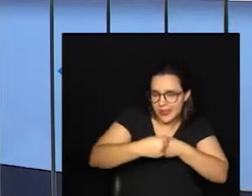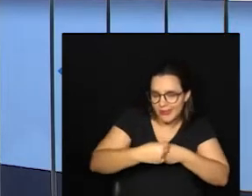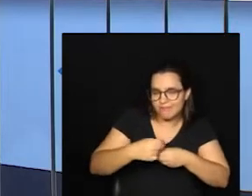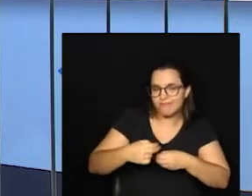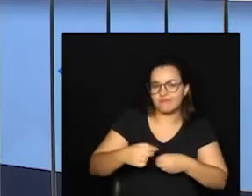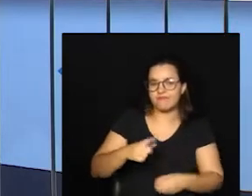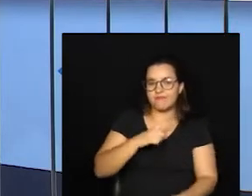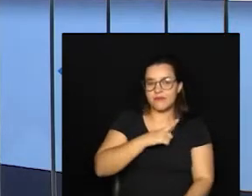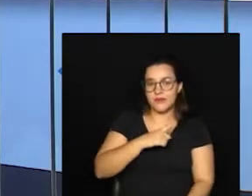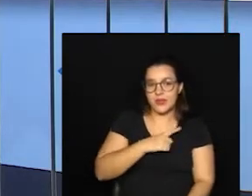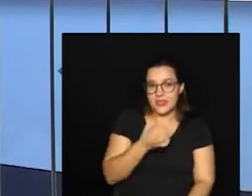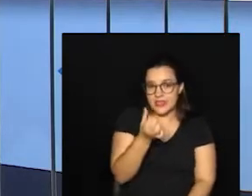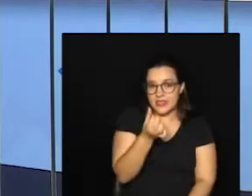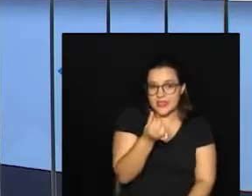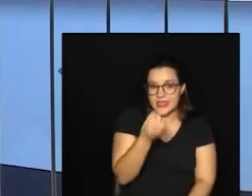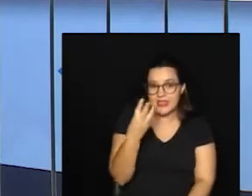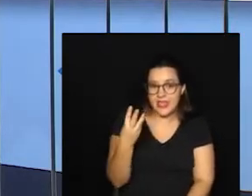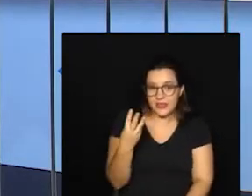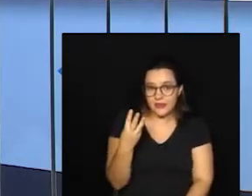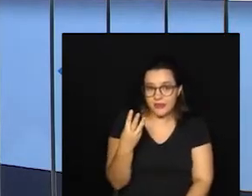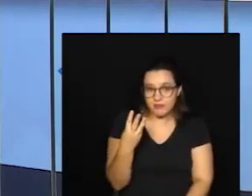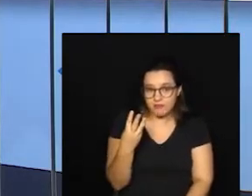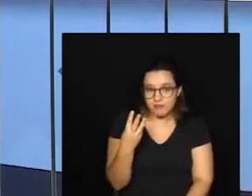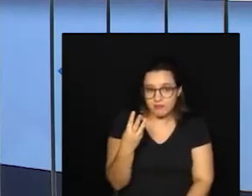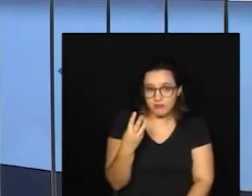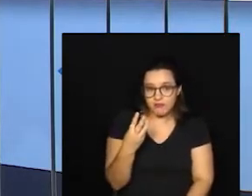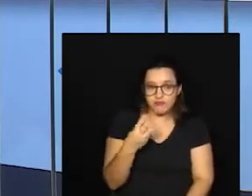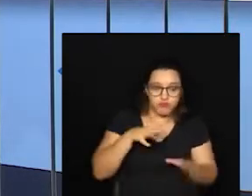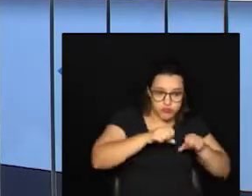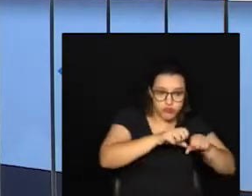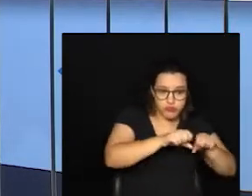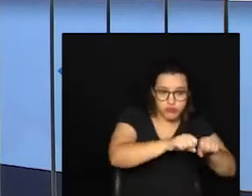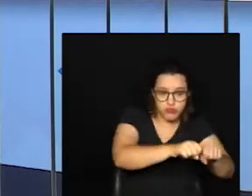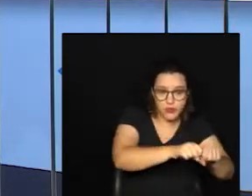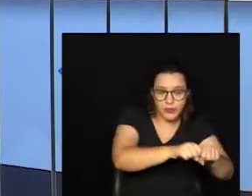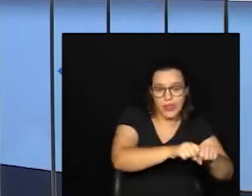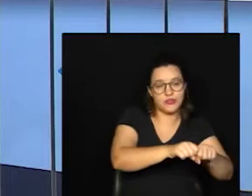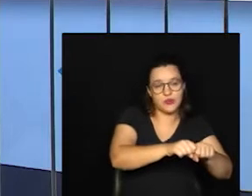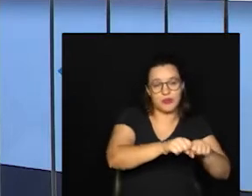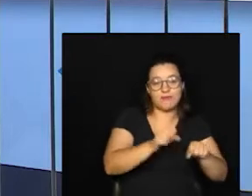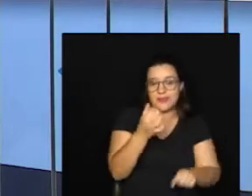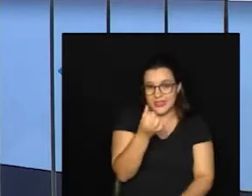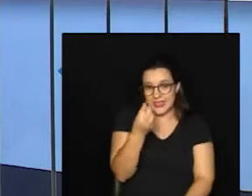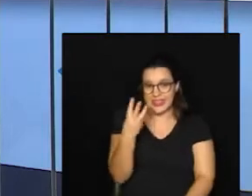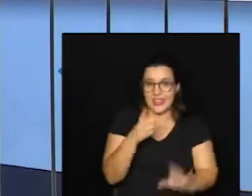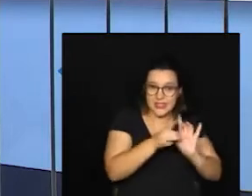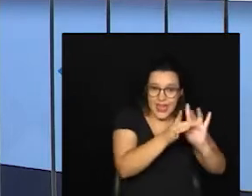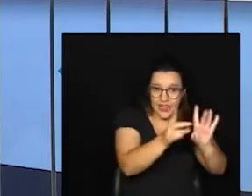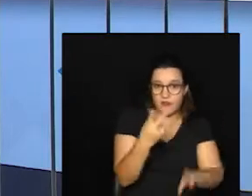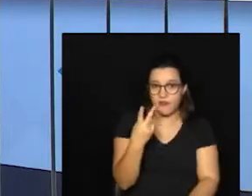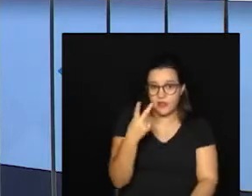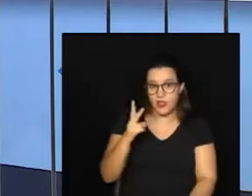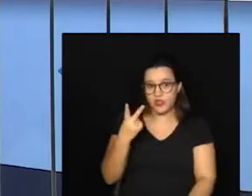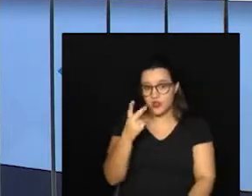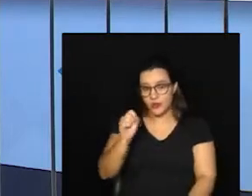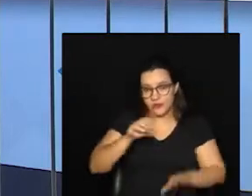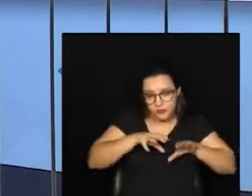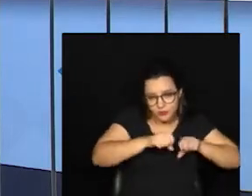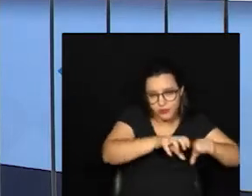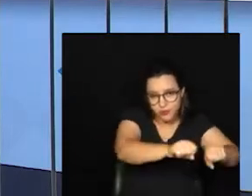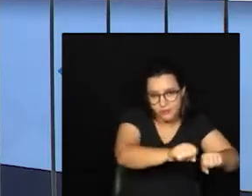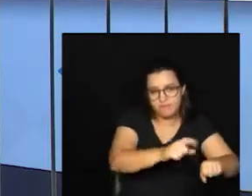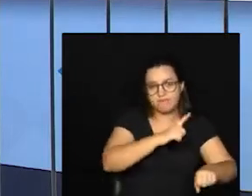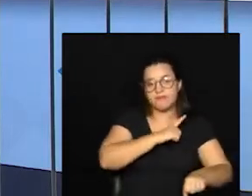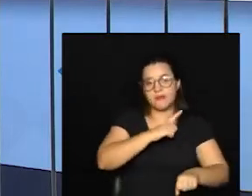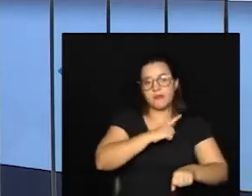temos 63 leitos, dos quais 28 ocupados. E na rede particular, que são os hospitais conveniados,